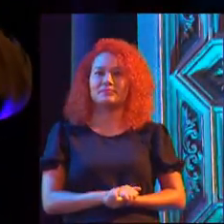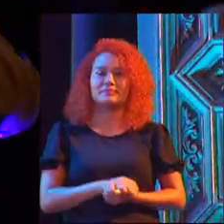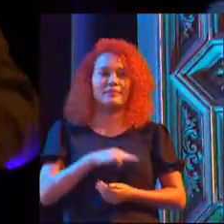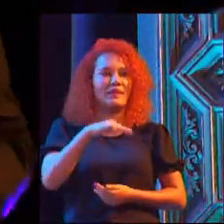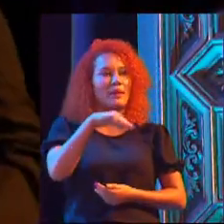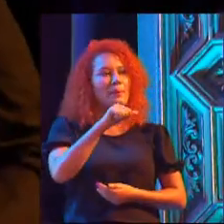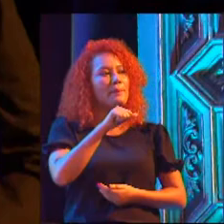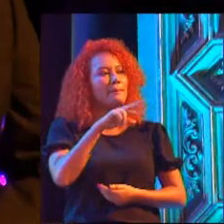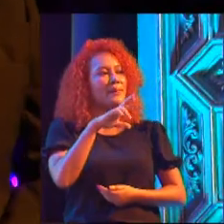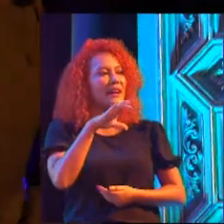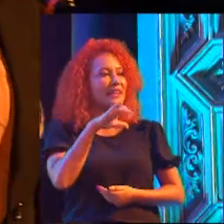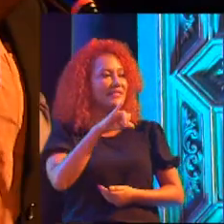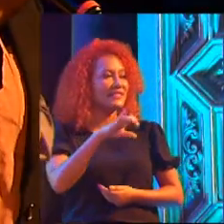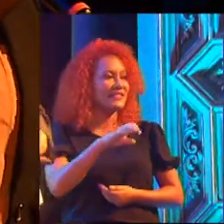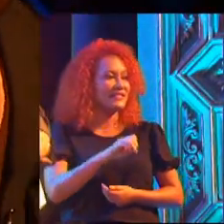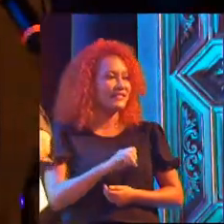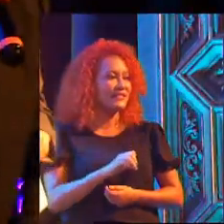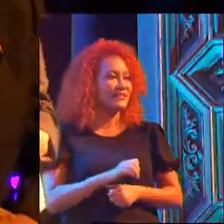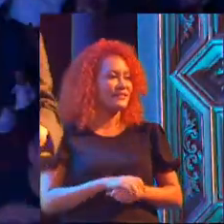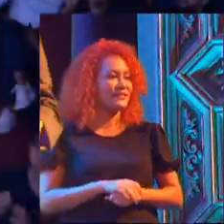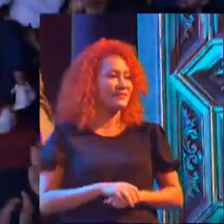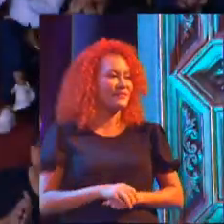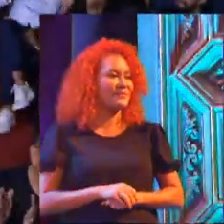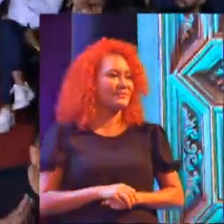Márcio Macedo, Negro Sol.